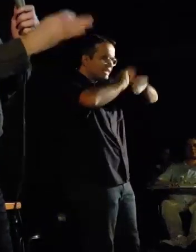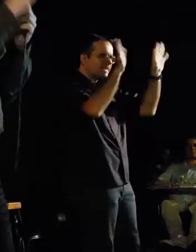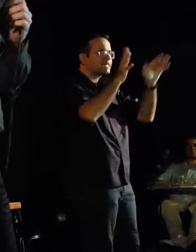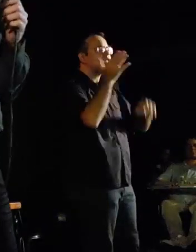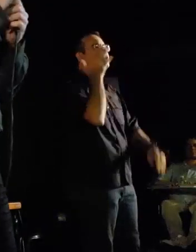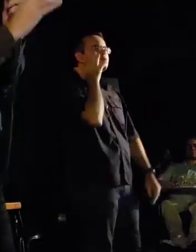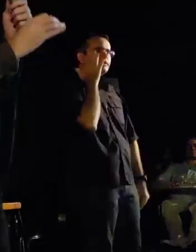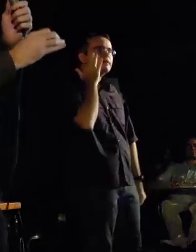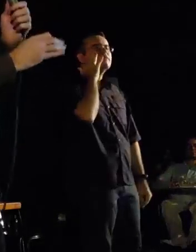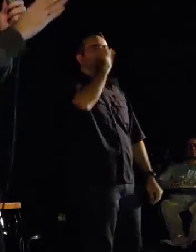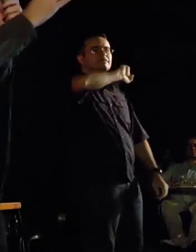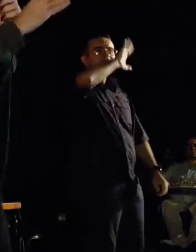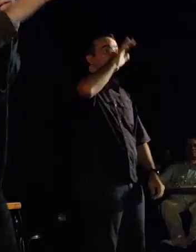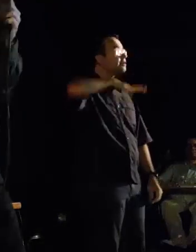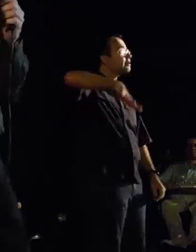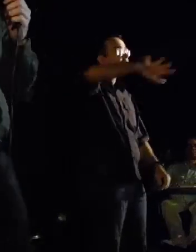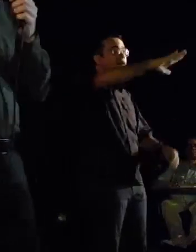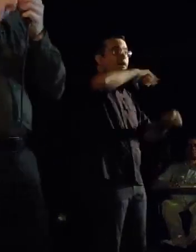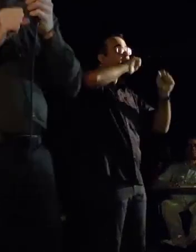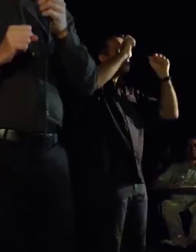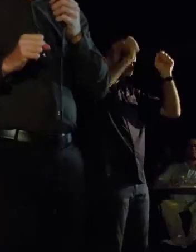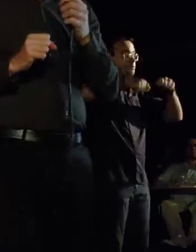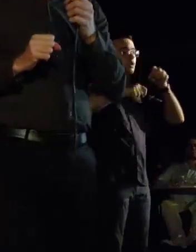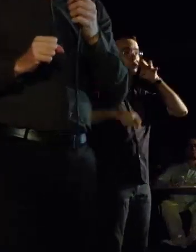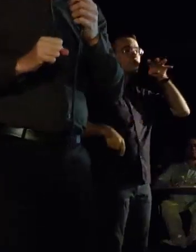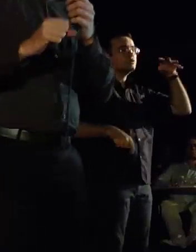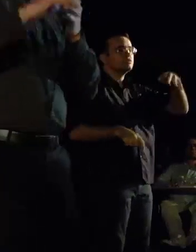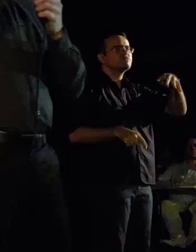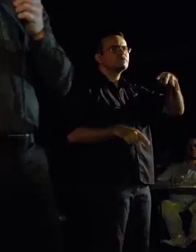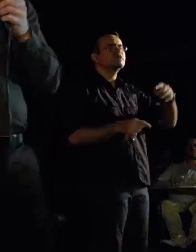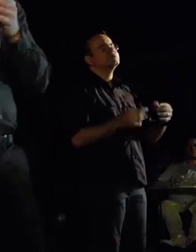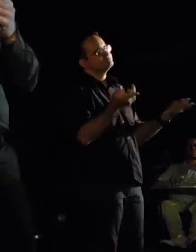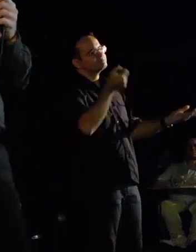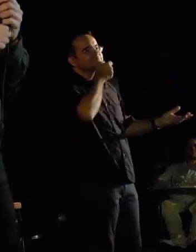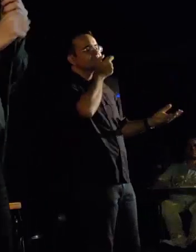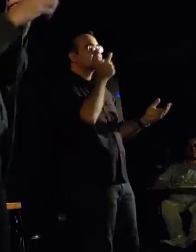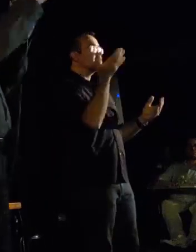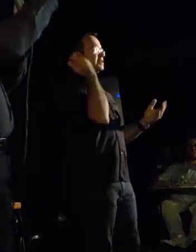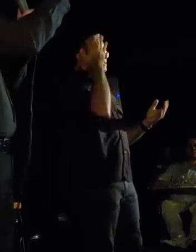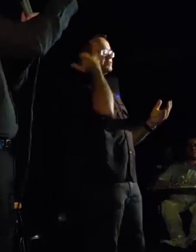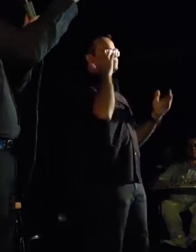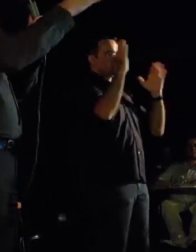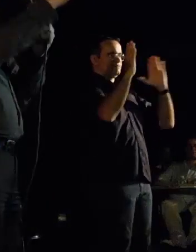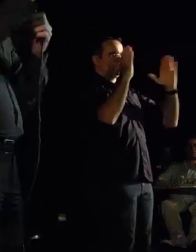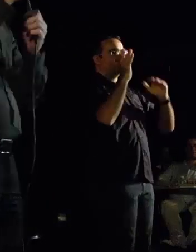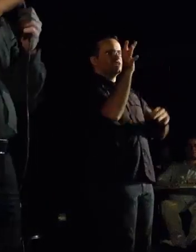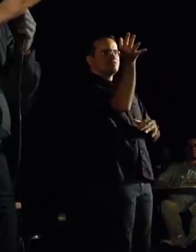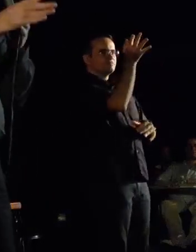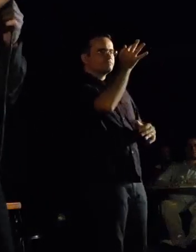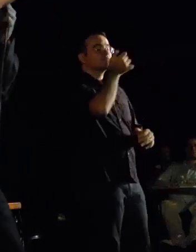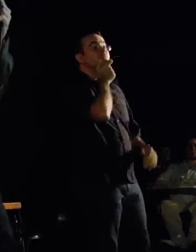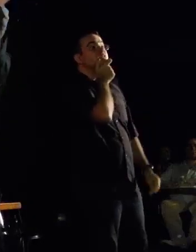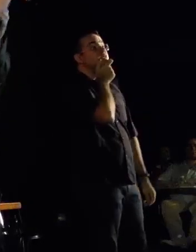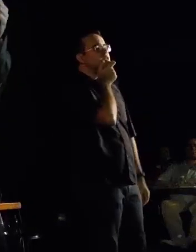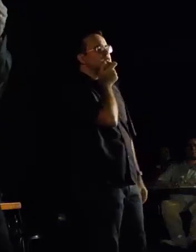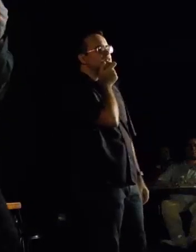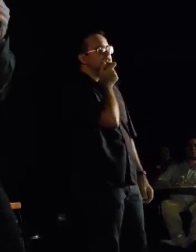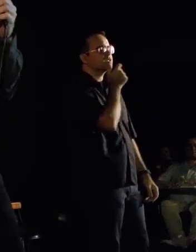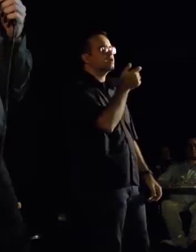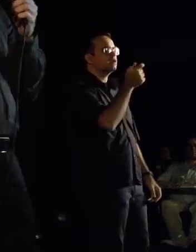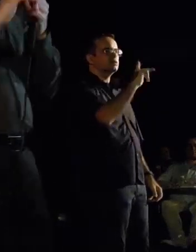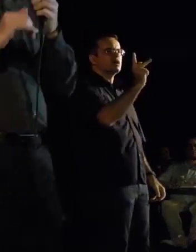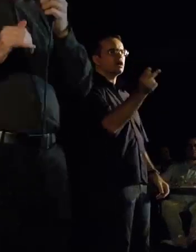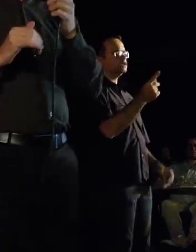ver. Eu acho muito interessante, por exemplo, durante um certo tempo, na Inglaterra, começou-se esse discurso de que não, veja,